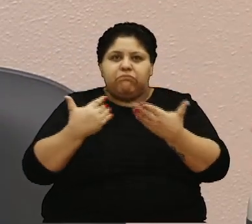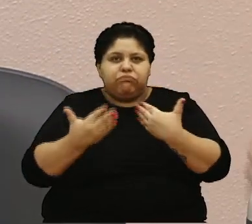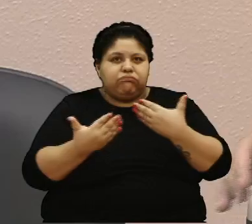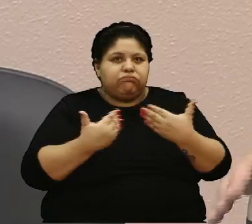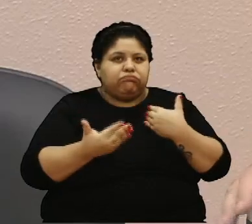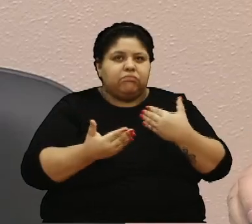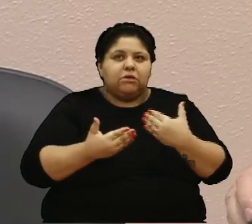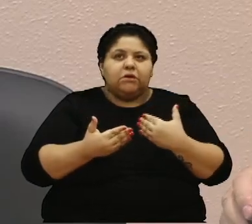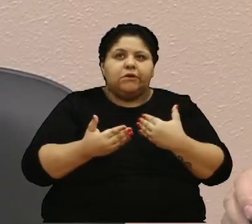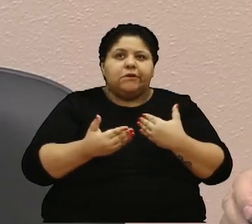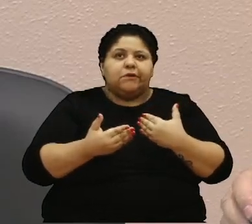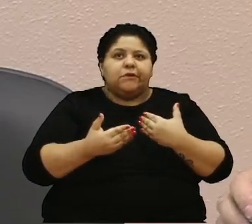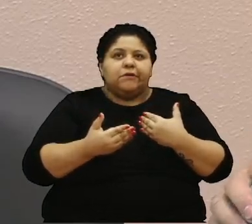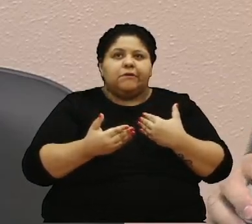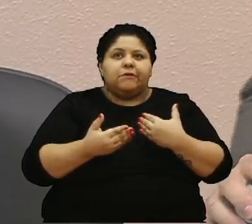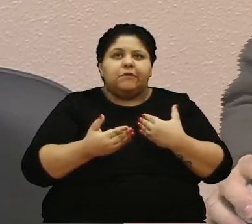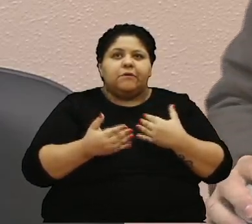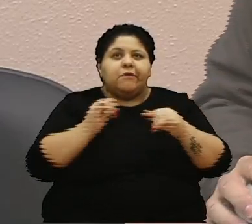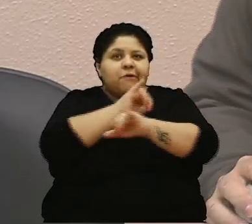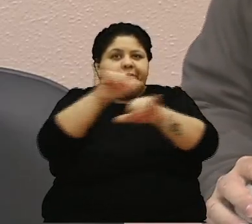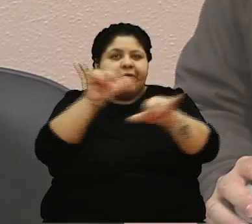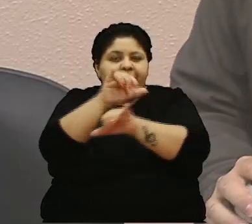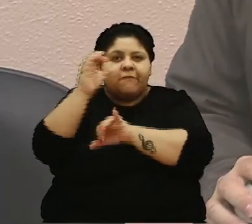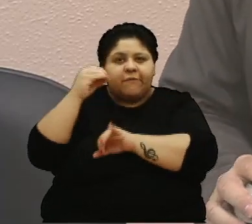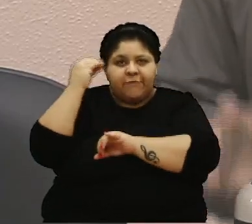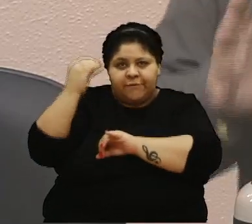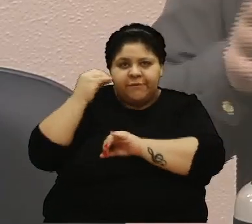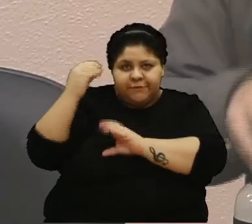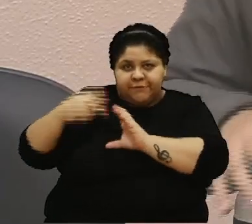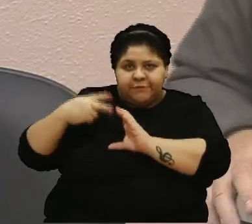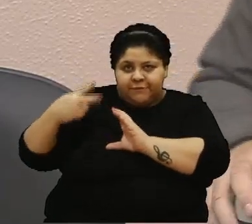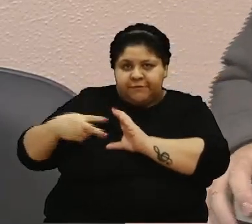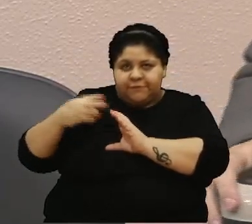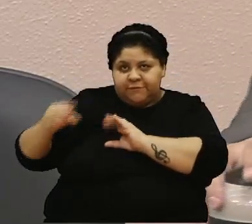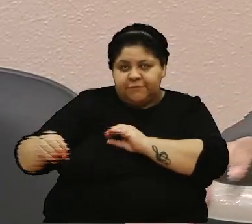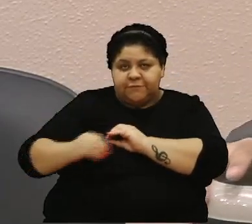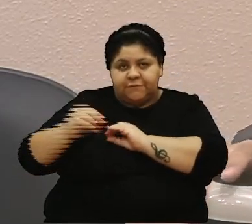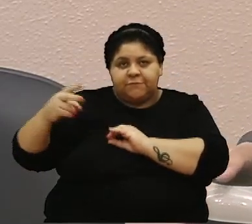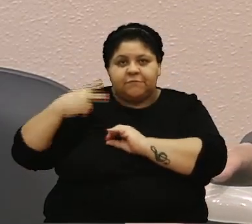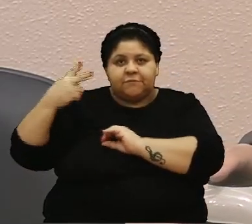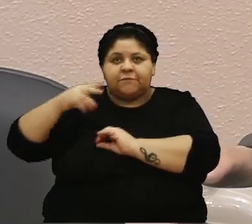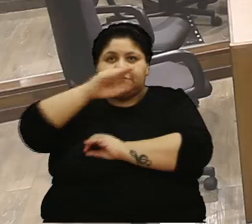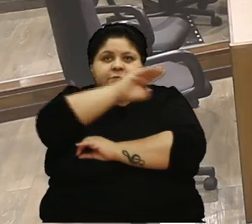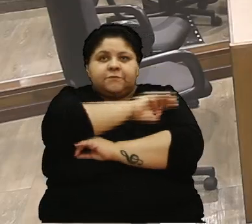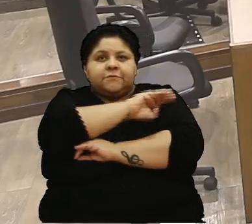algumas experiências da nossa Câmara Municipal de Vereadores. Isso é a parte, vereador Ramon.